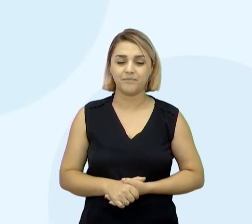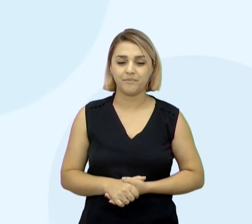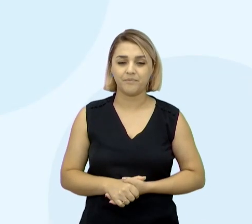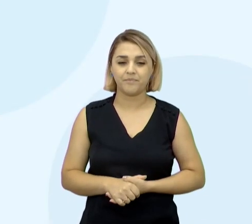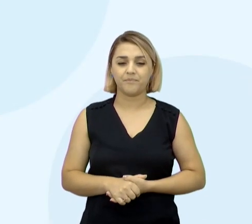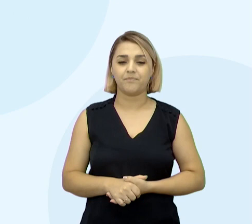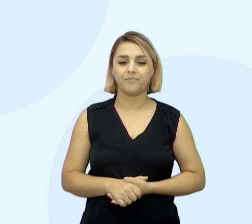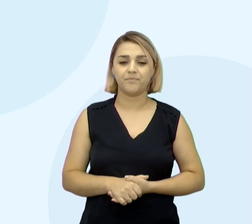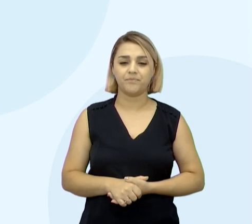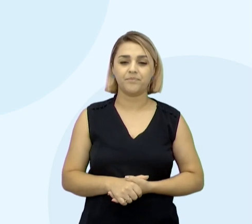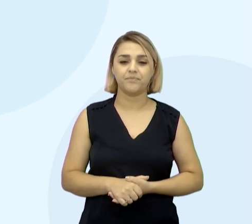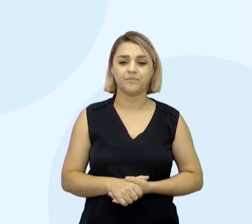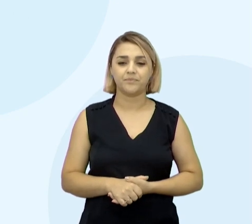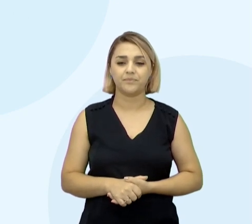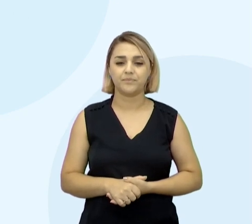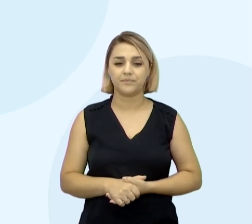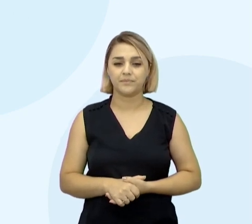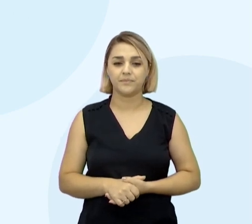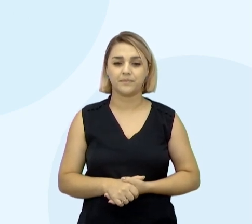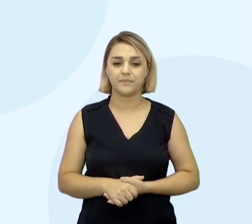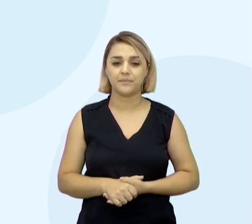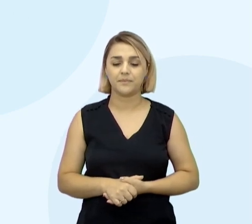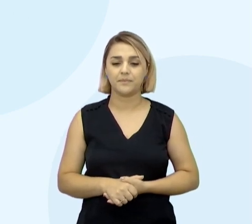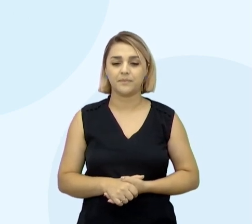Caixa vai fazer o dinheiro eletrônico.